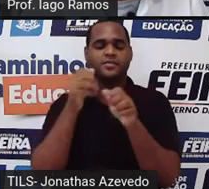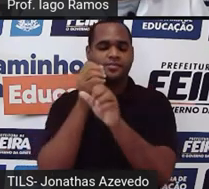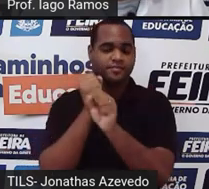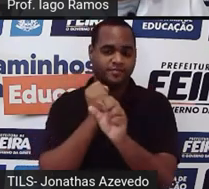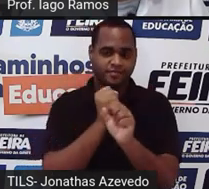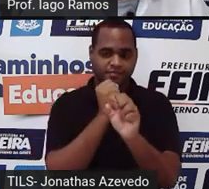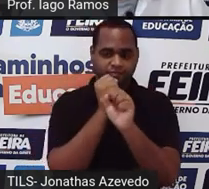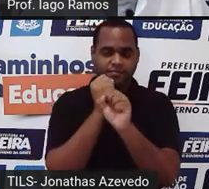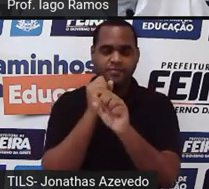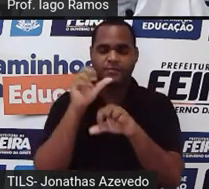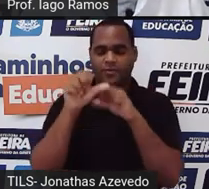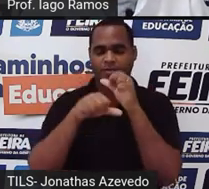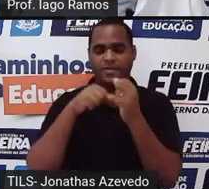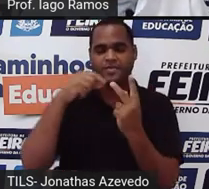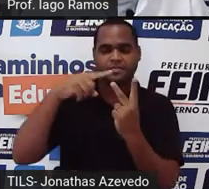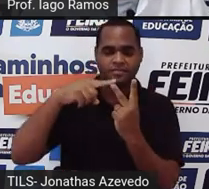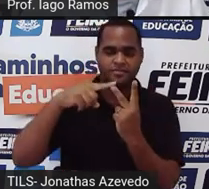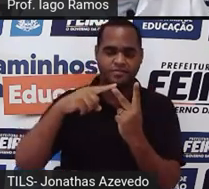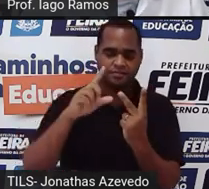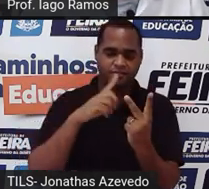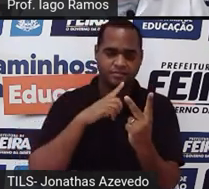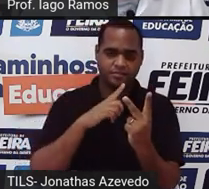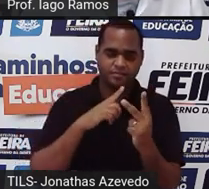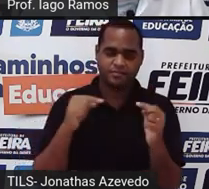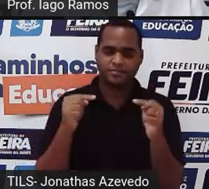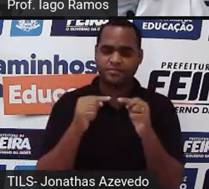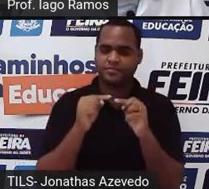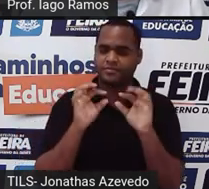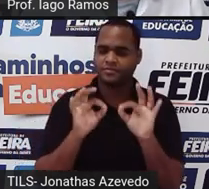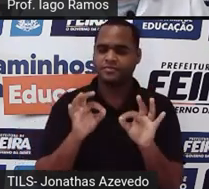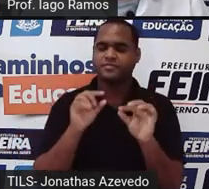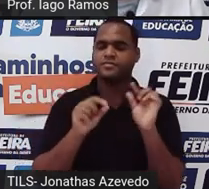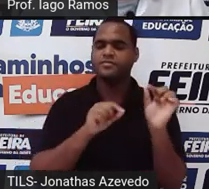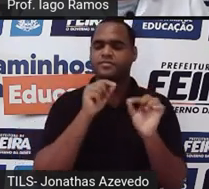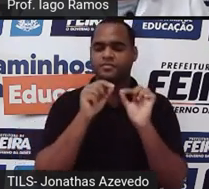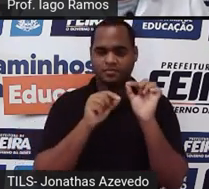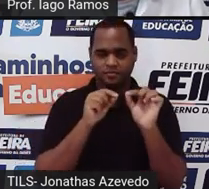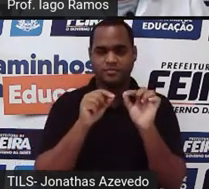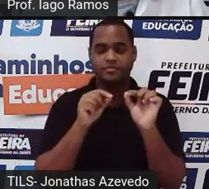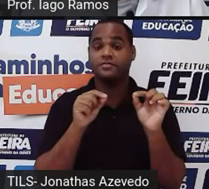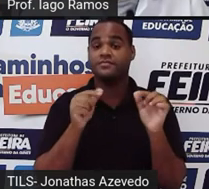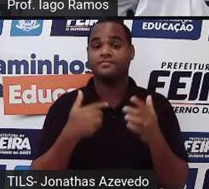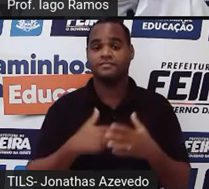virar uma raiz. E como é que a gente monta essa raiz? A gente monta a raiz assim, ó.